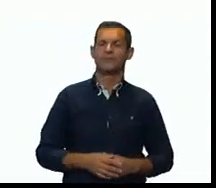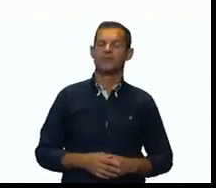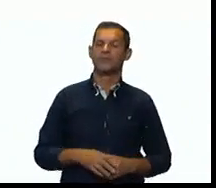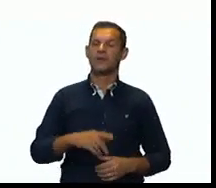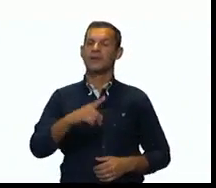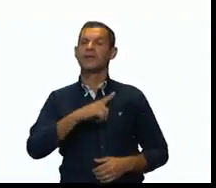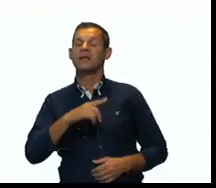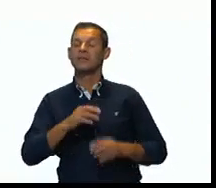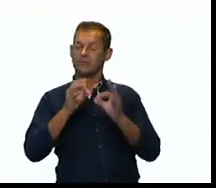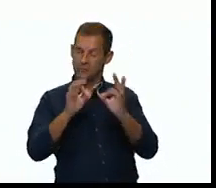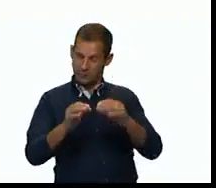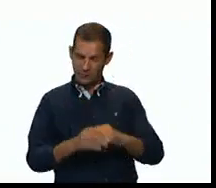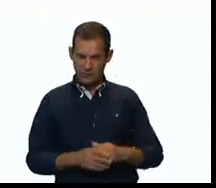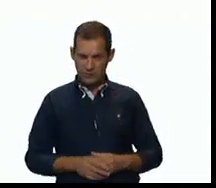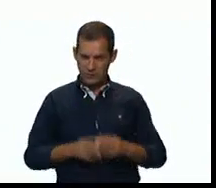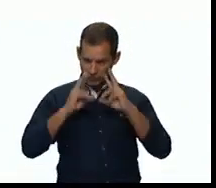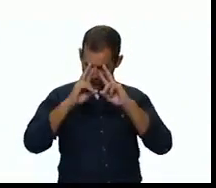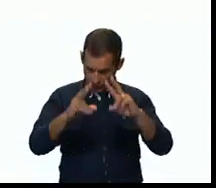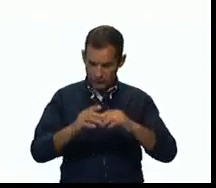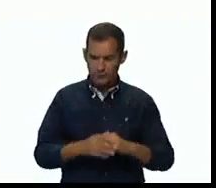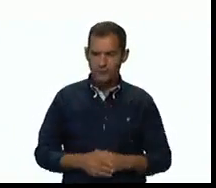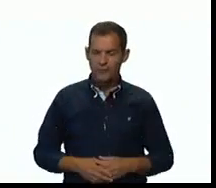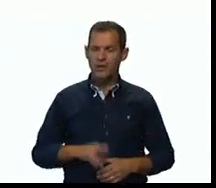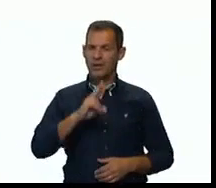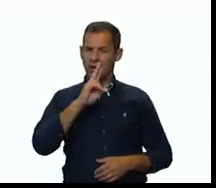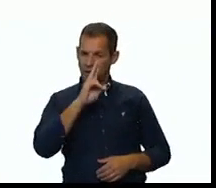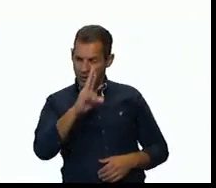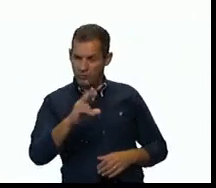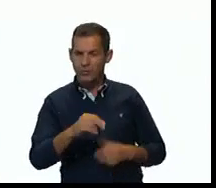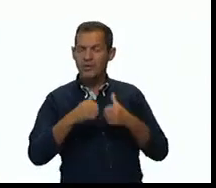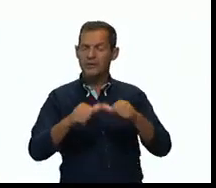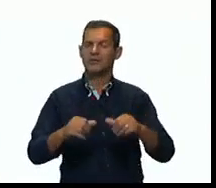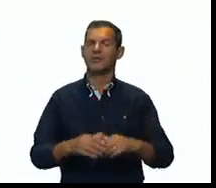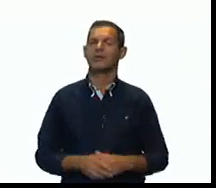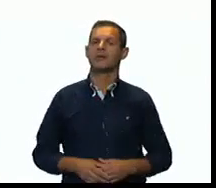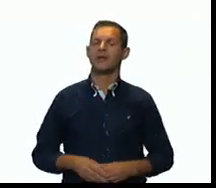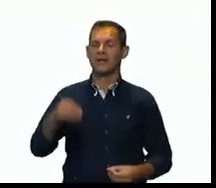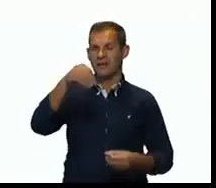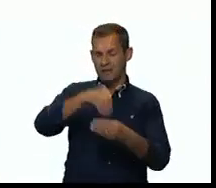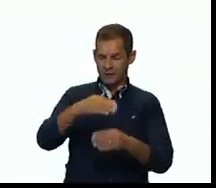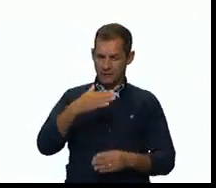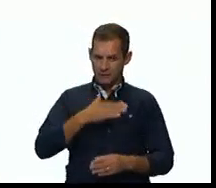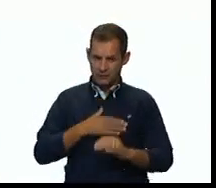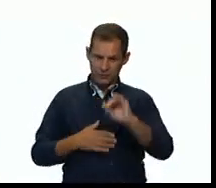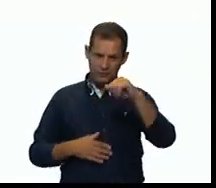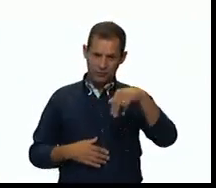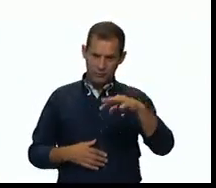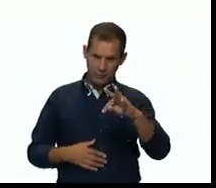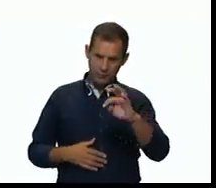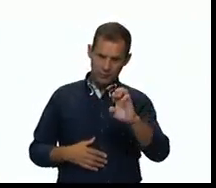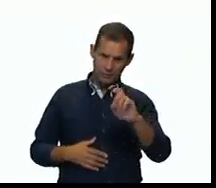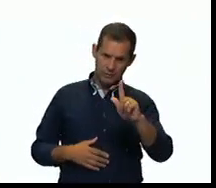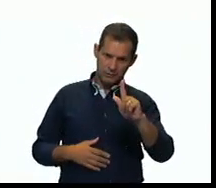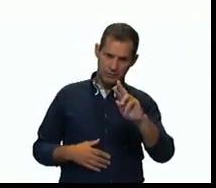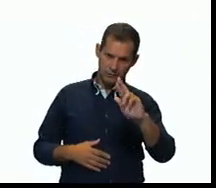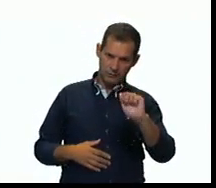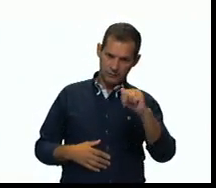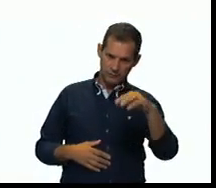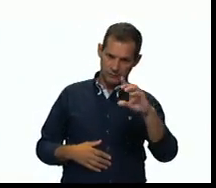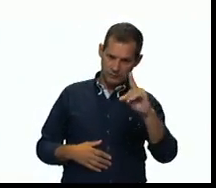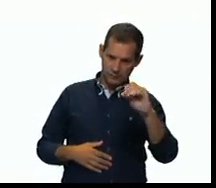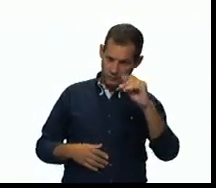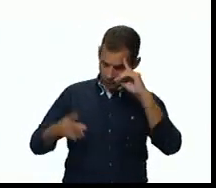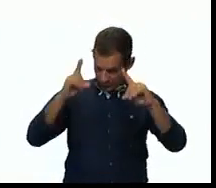Então, nós temos exatamente, observe, o resultado que está lá dentro do meu integrando. Essa é a ideia.